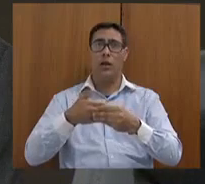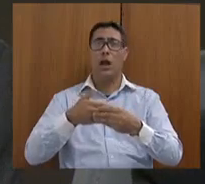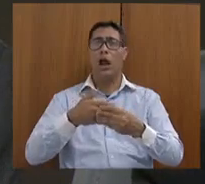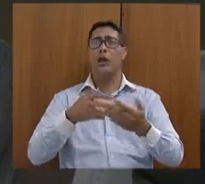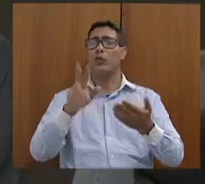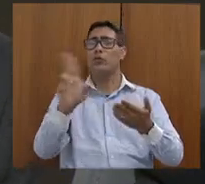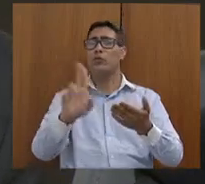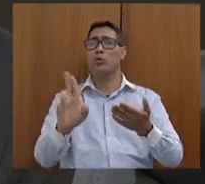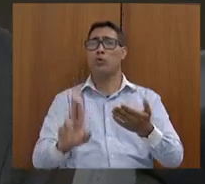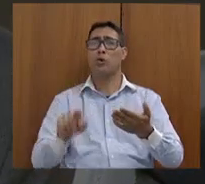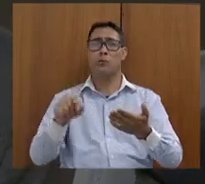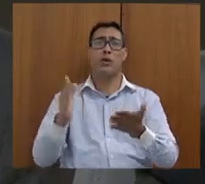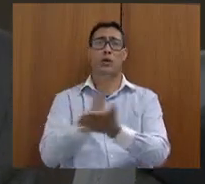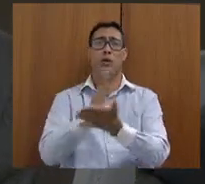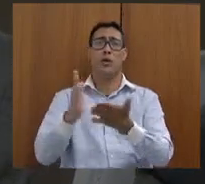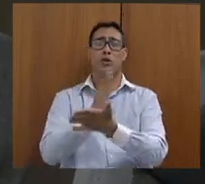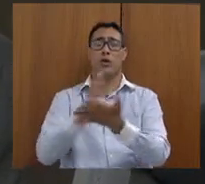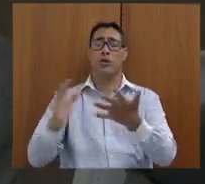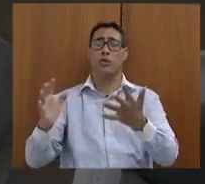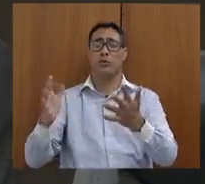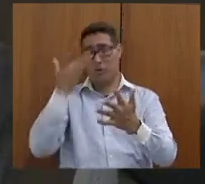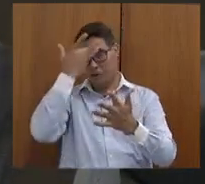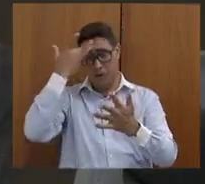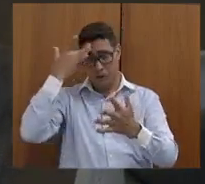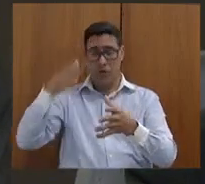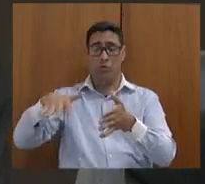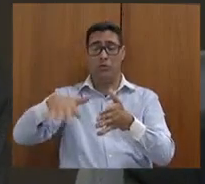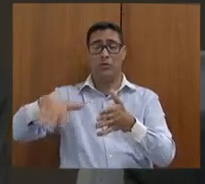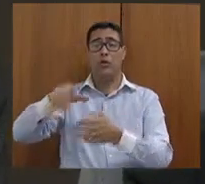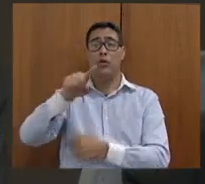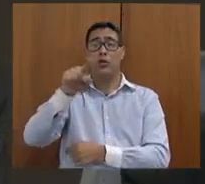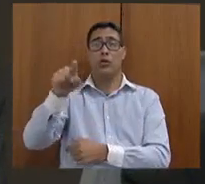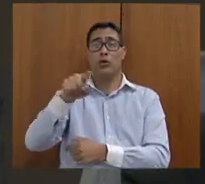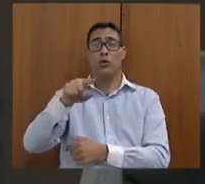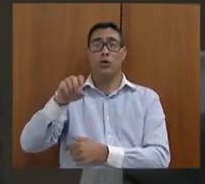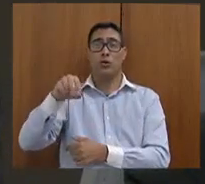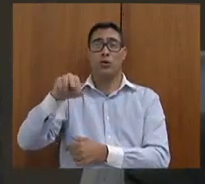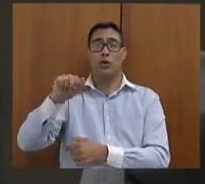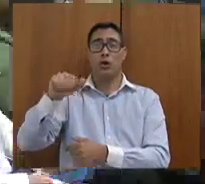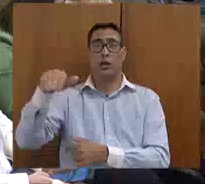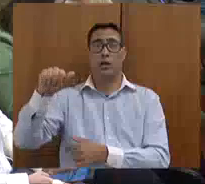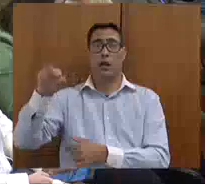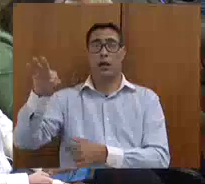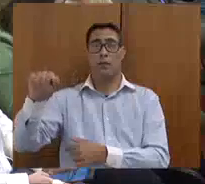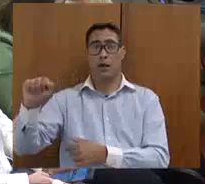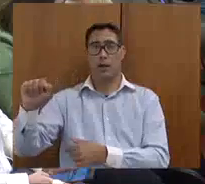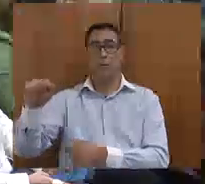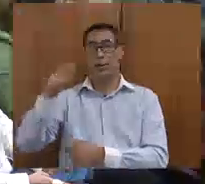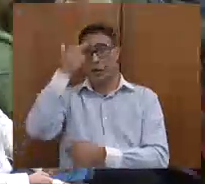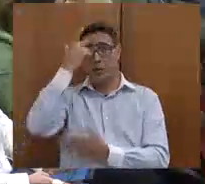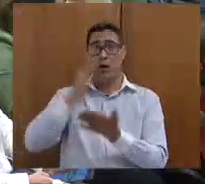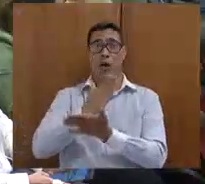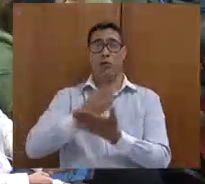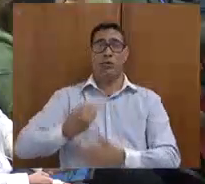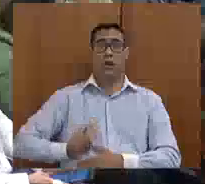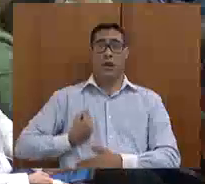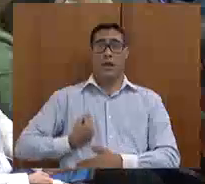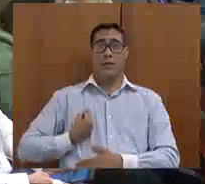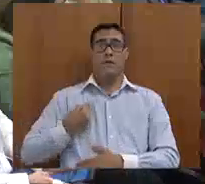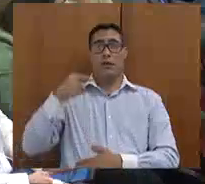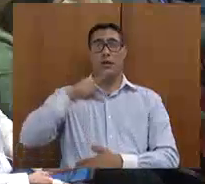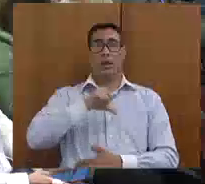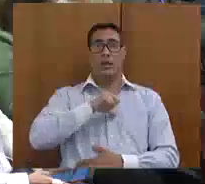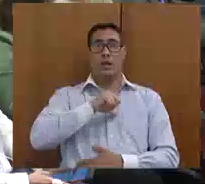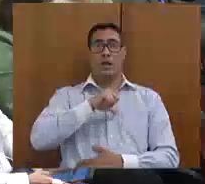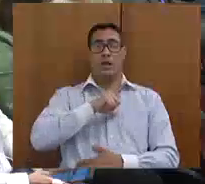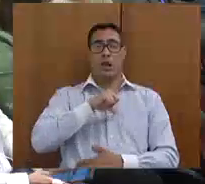superintendentes lá da minha região da Zona da Mata que aqui estão presentes a lumena a Superintendência Regional de Muriaé